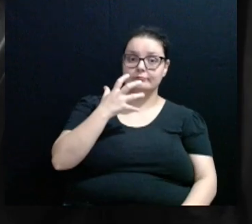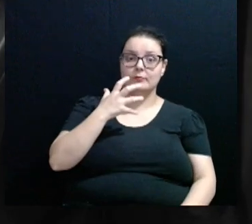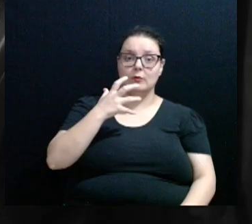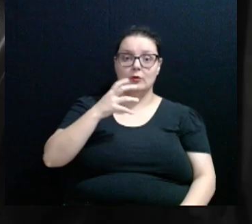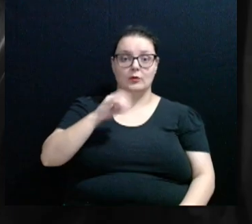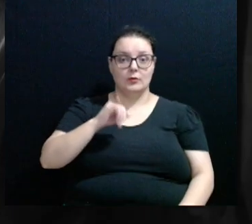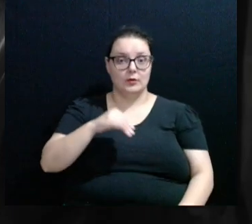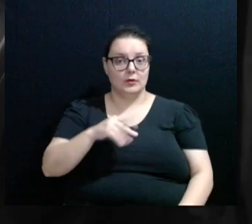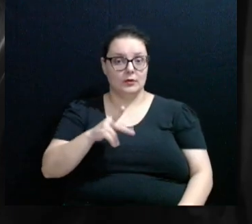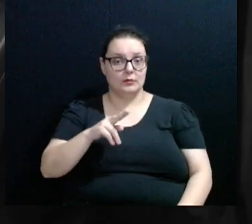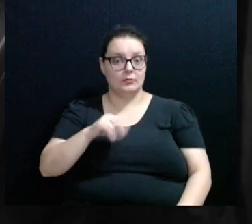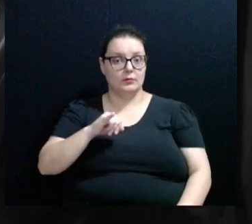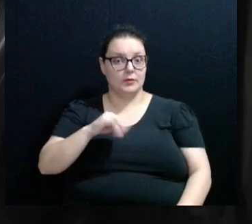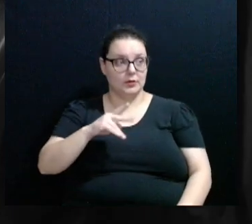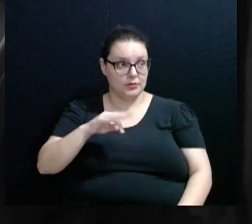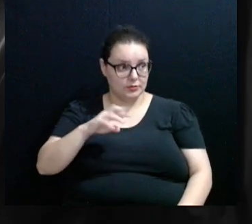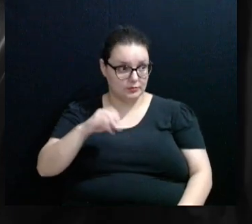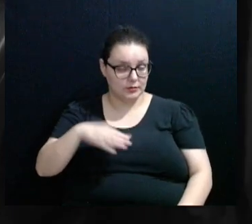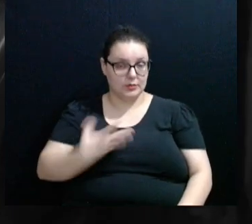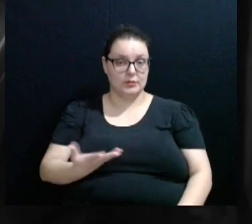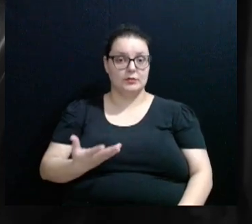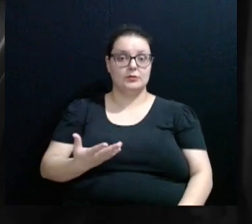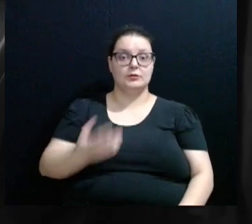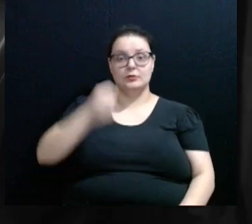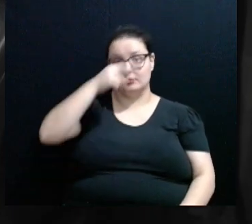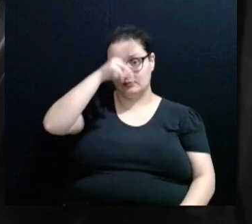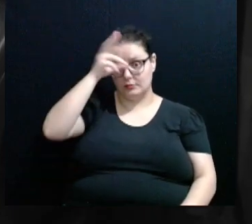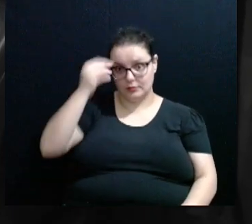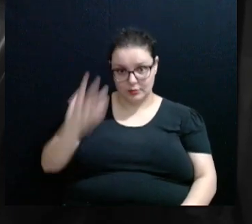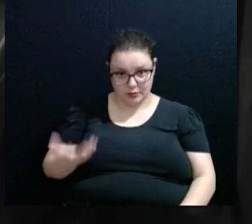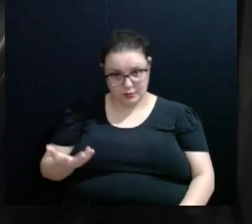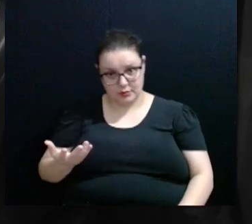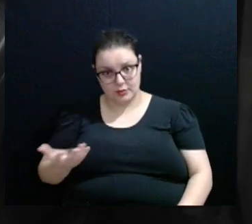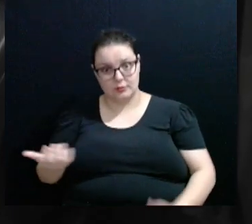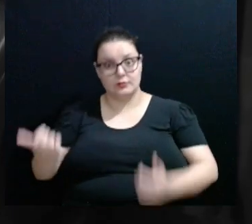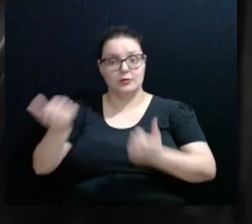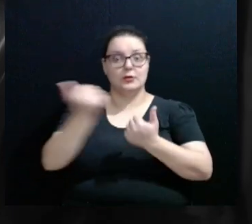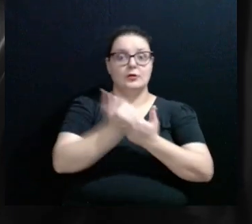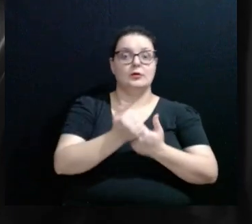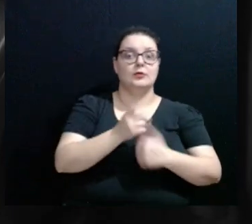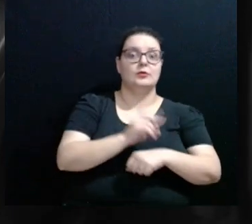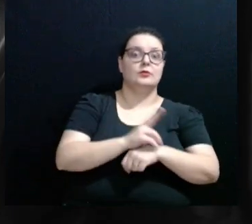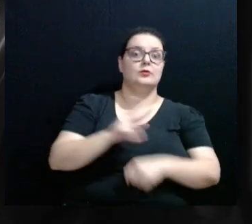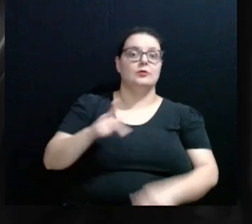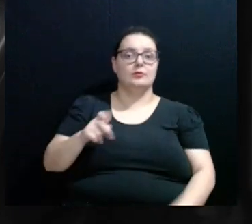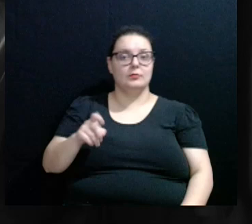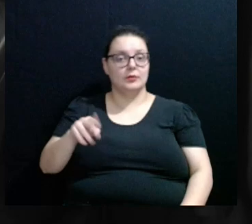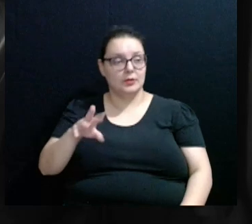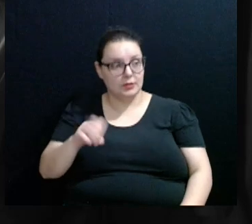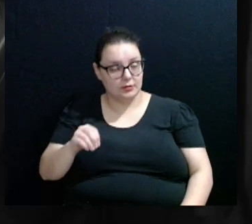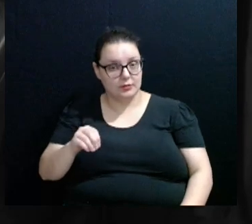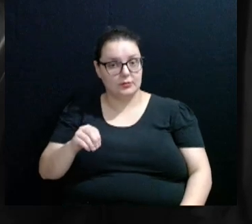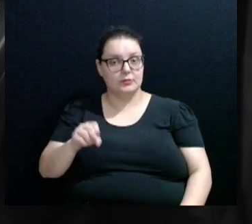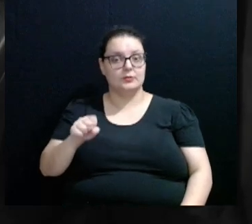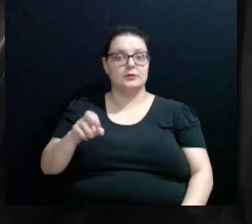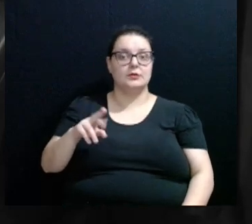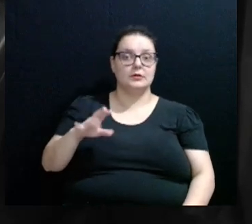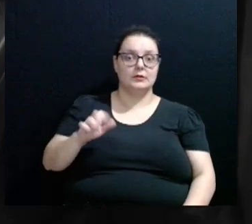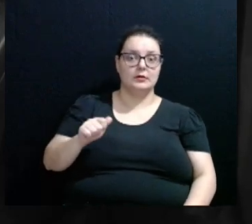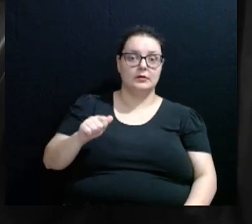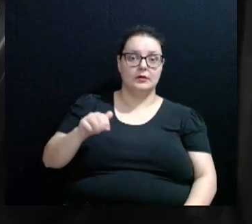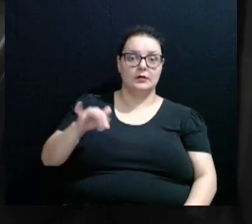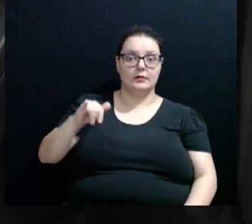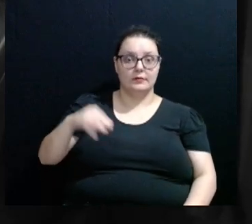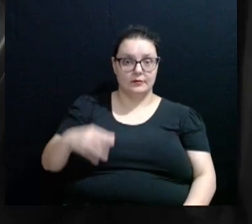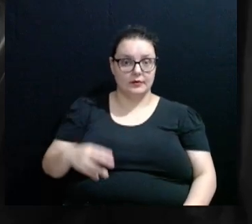do vice na época. Na época, o Dr. Pedro Serafim era o presidente da Câmara, se torna o prefeito e você se torna o